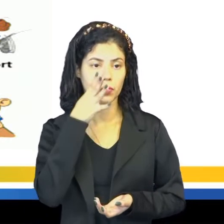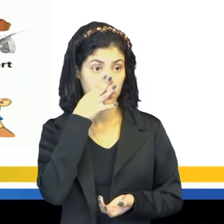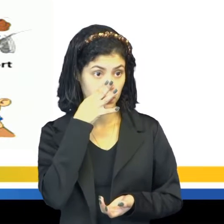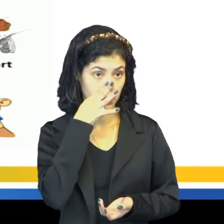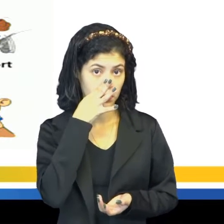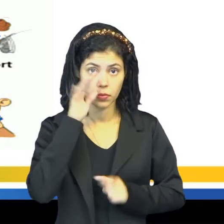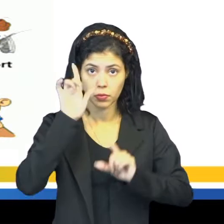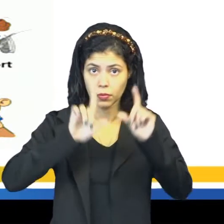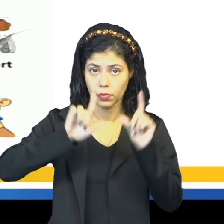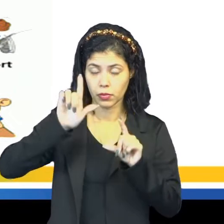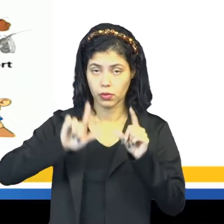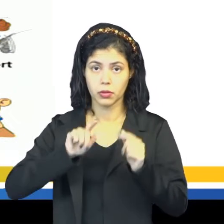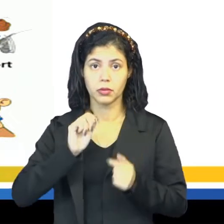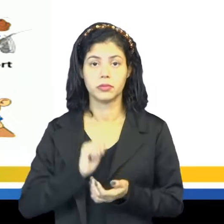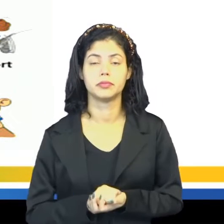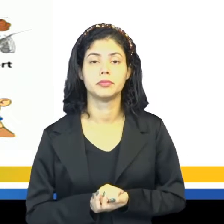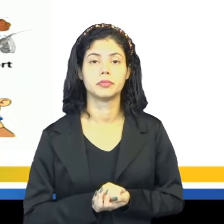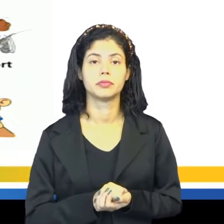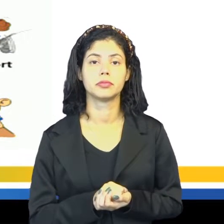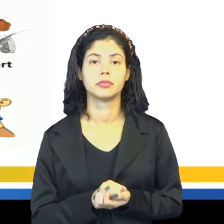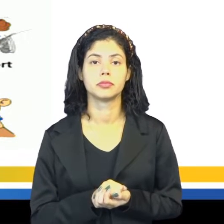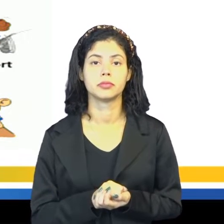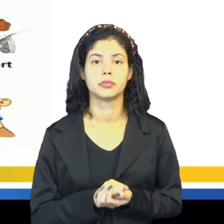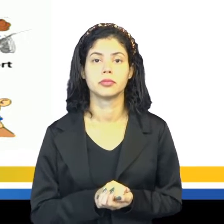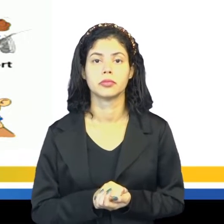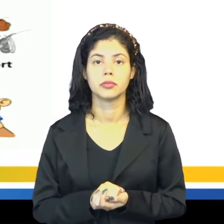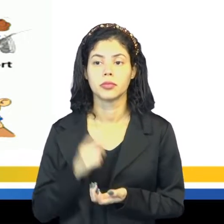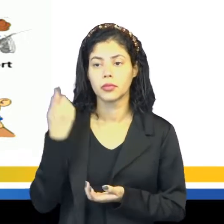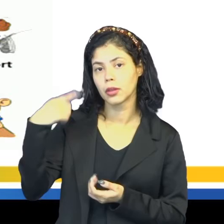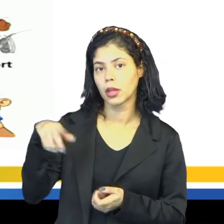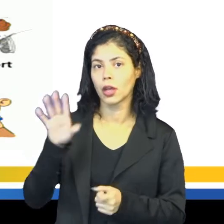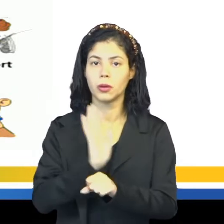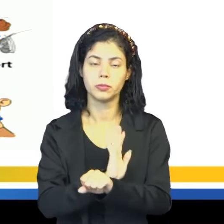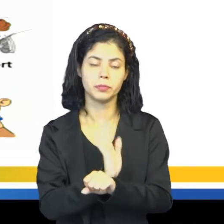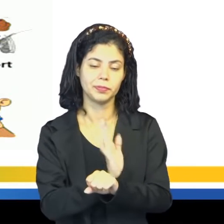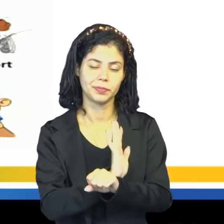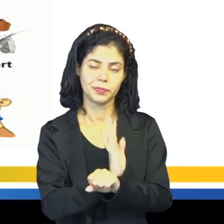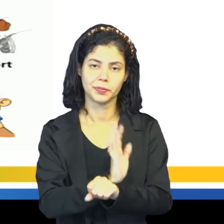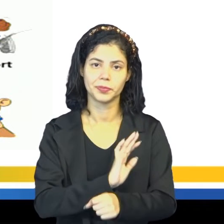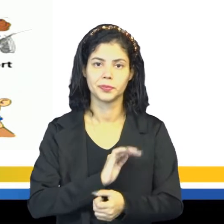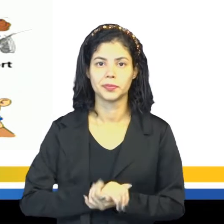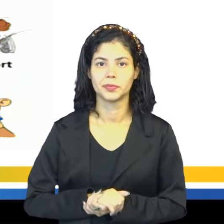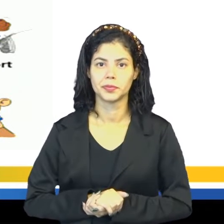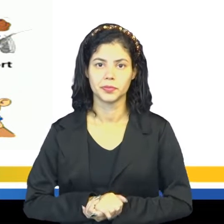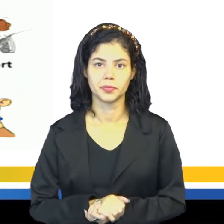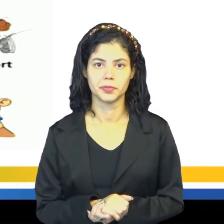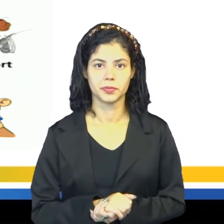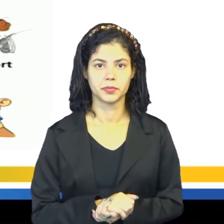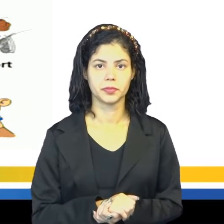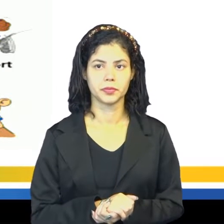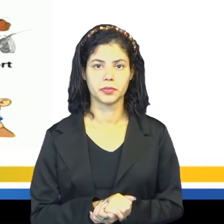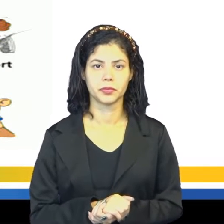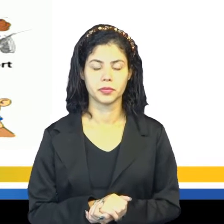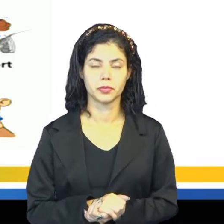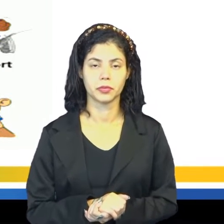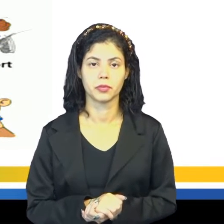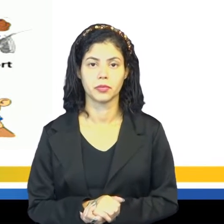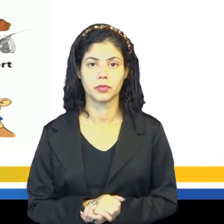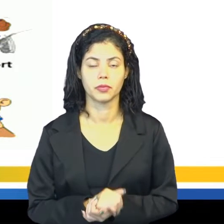assistir TV. Go to the movies, ir ao cinema. Play video